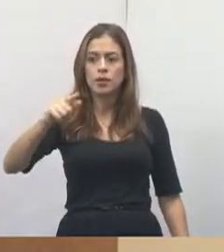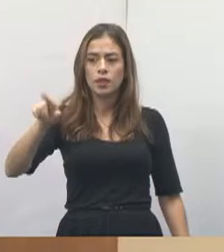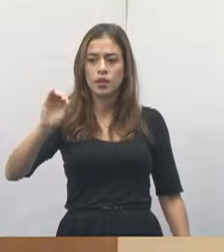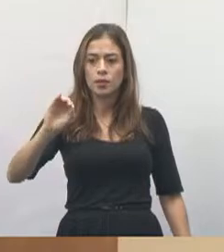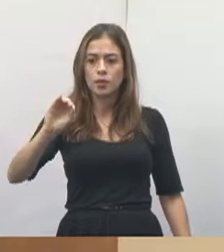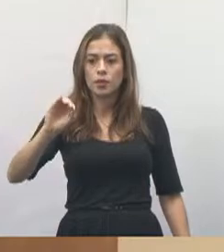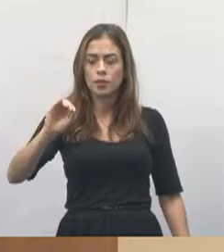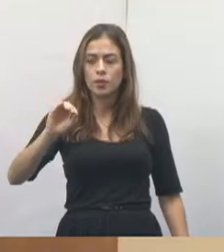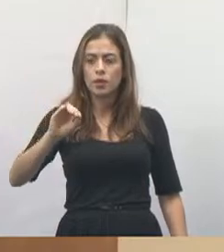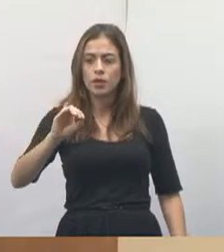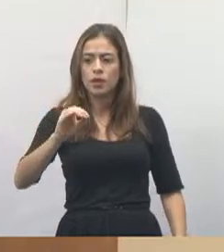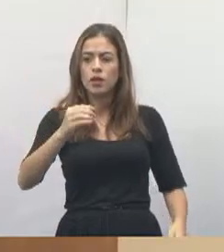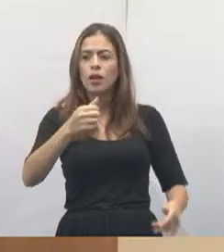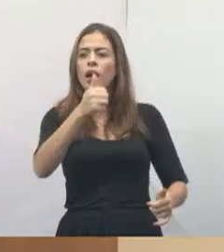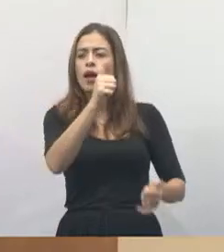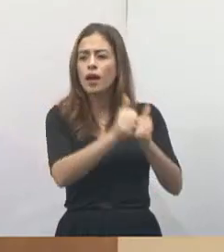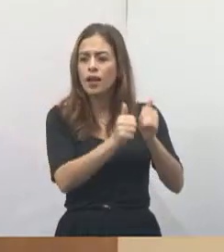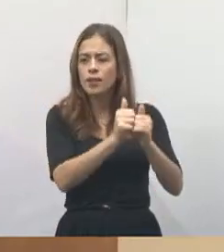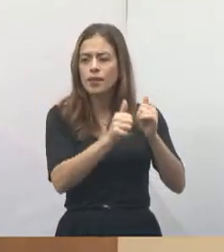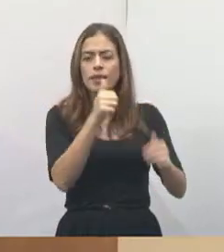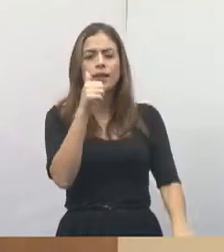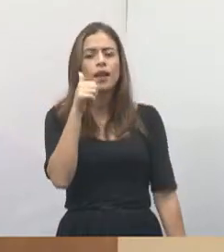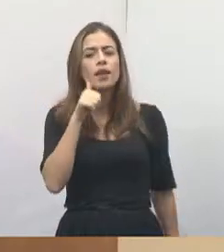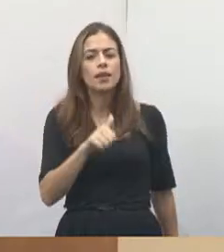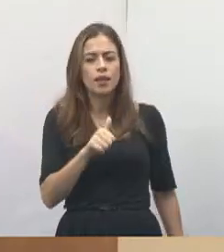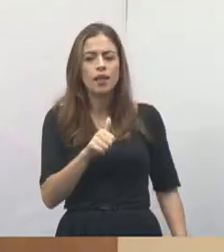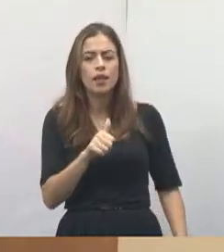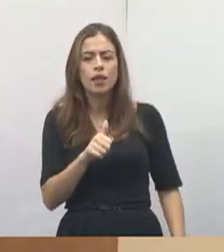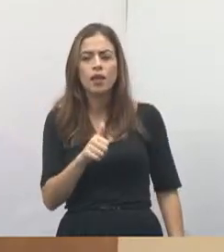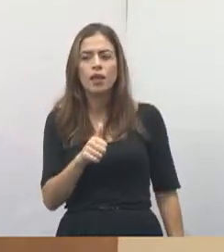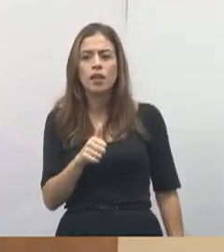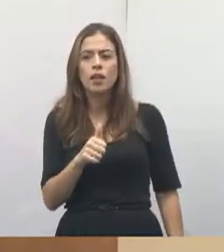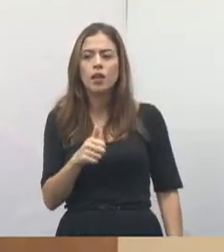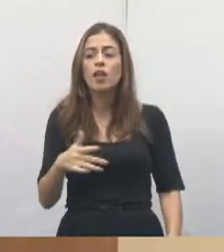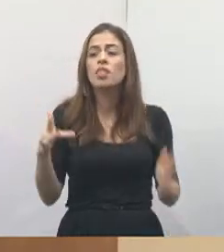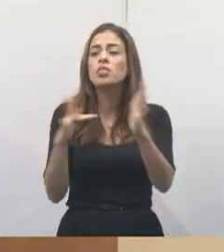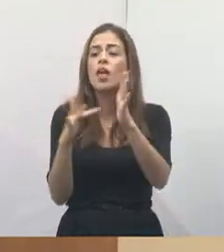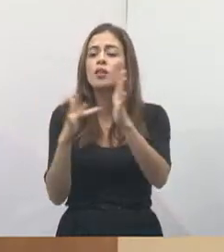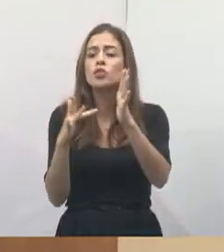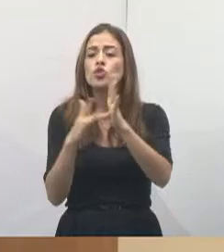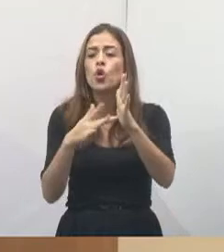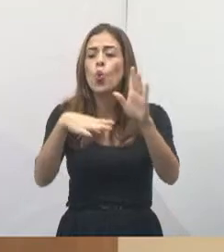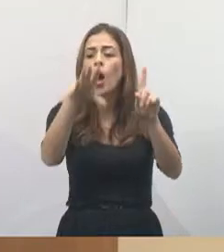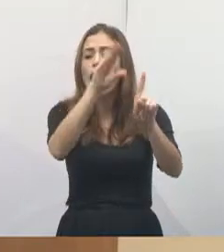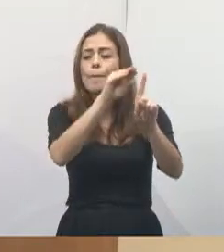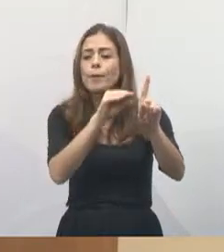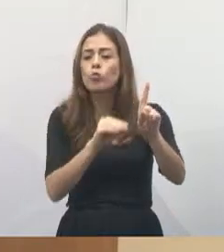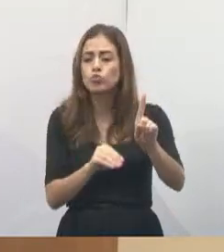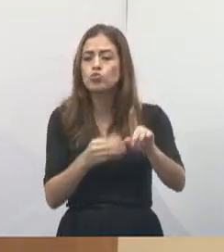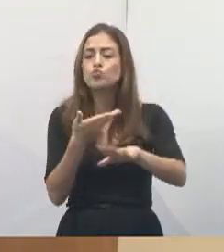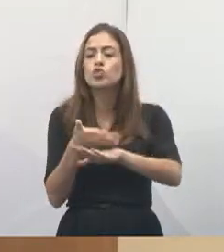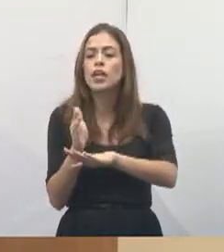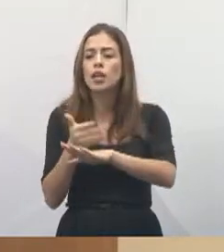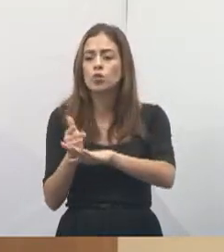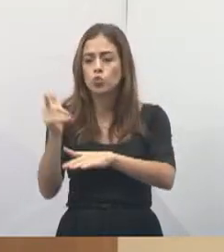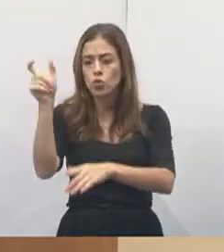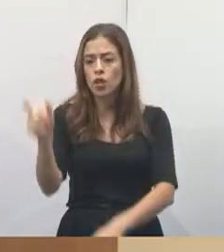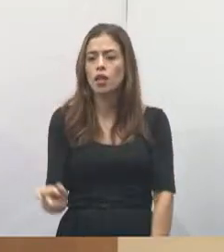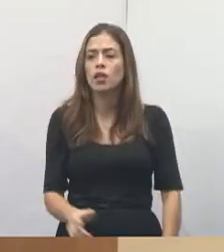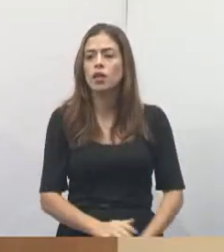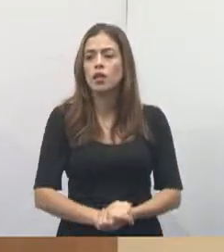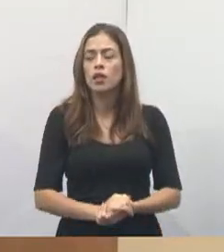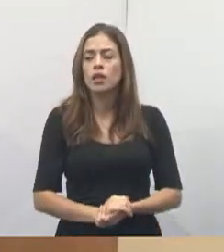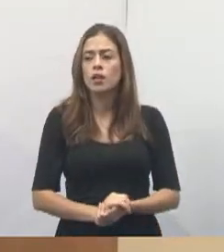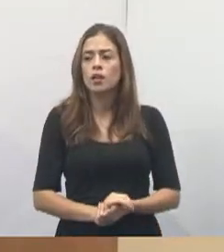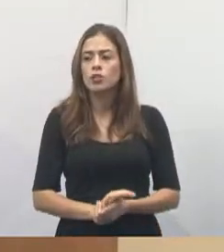que denunciou os abusos do treinador dela. Só que, quando ela denunciou esses abusos, ela já